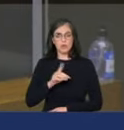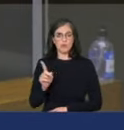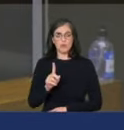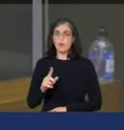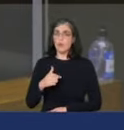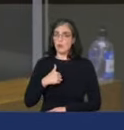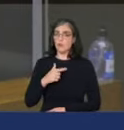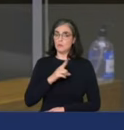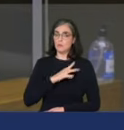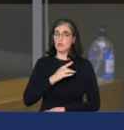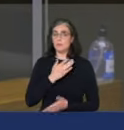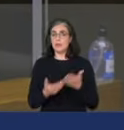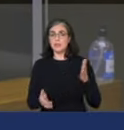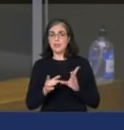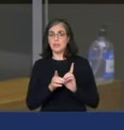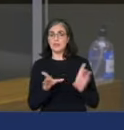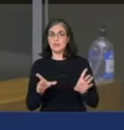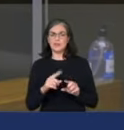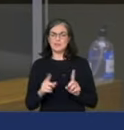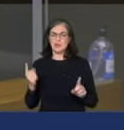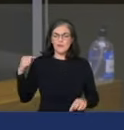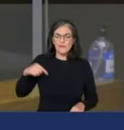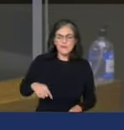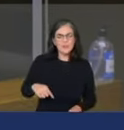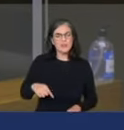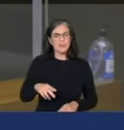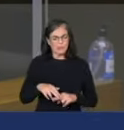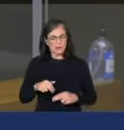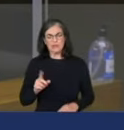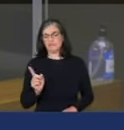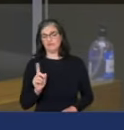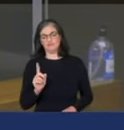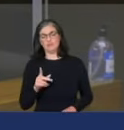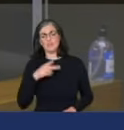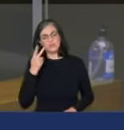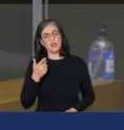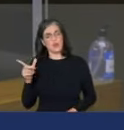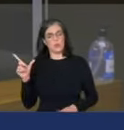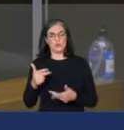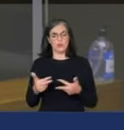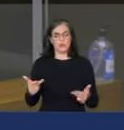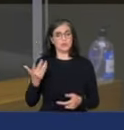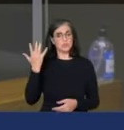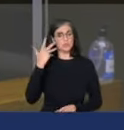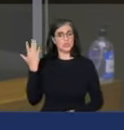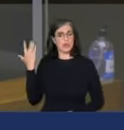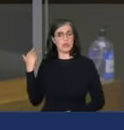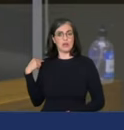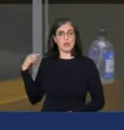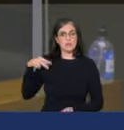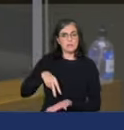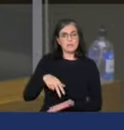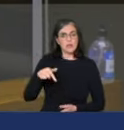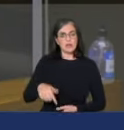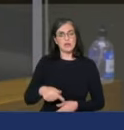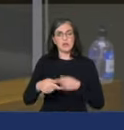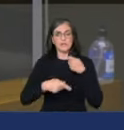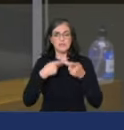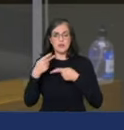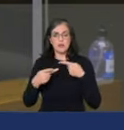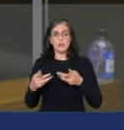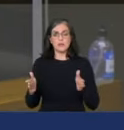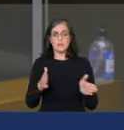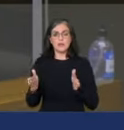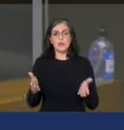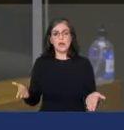mas não foi para isso que eu vim aqui hoje alguns dias eu vim aqui nessa Tribuna para dizer que nós estamos vivendo uma